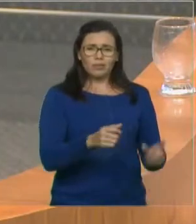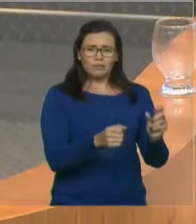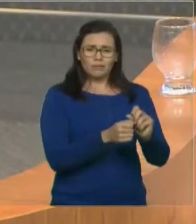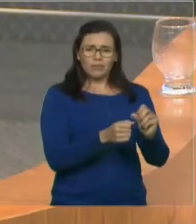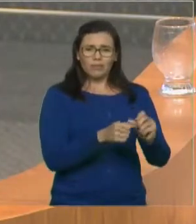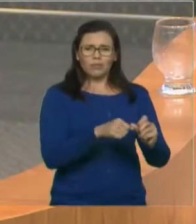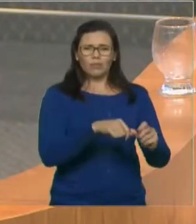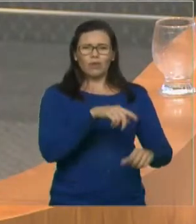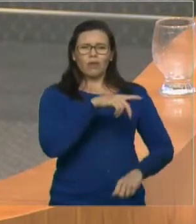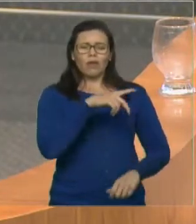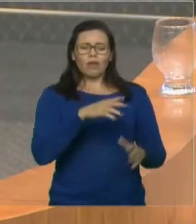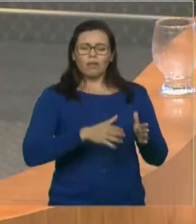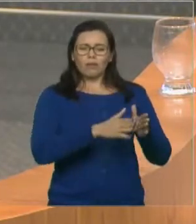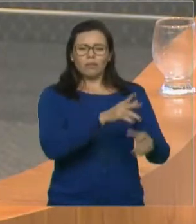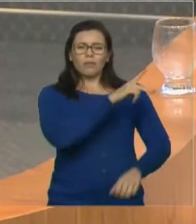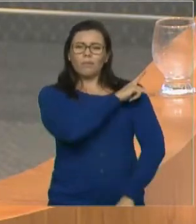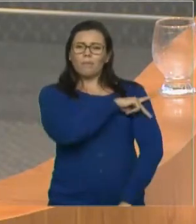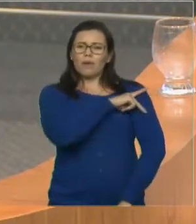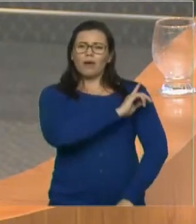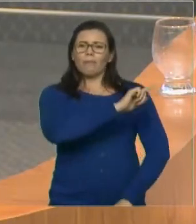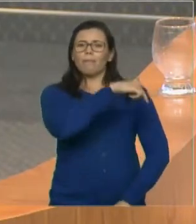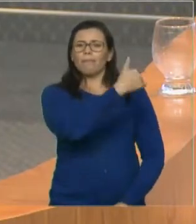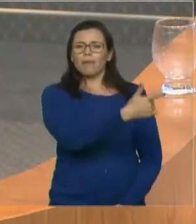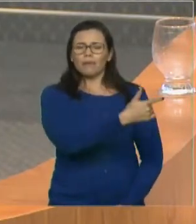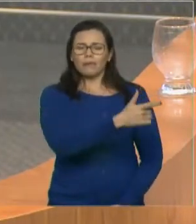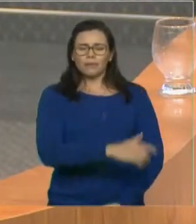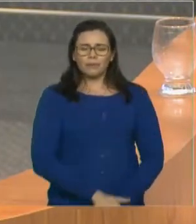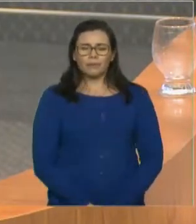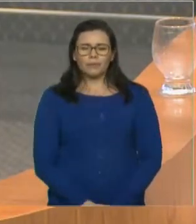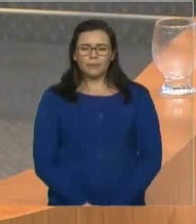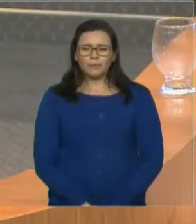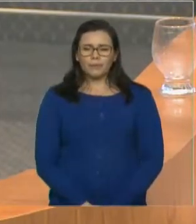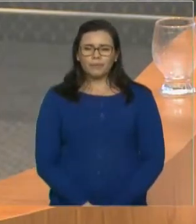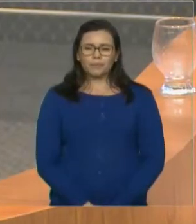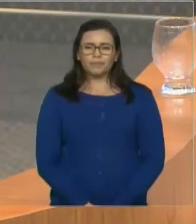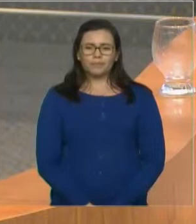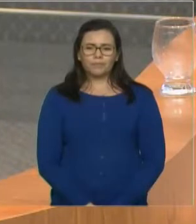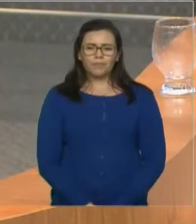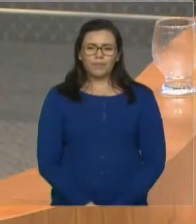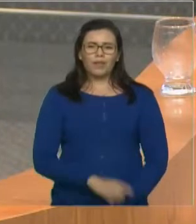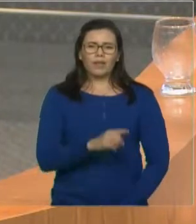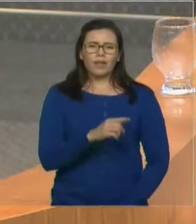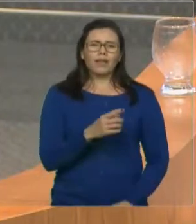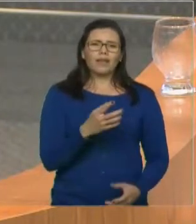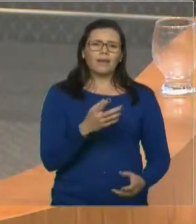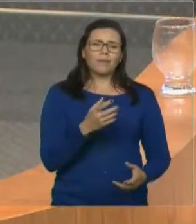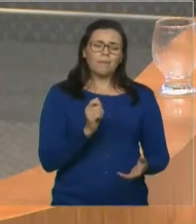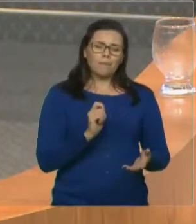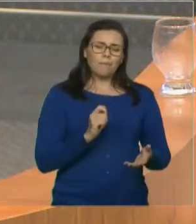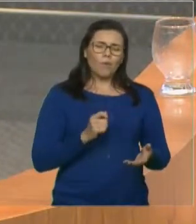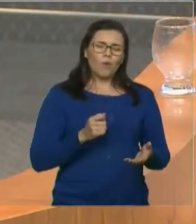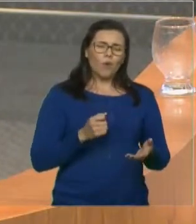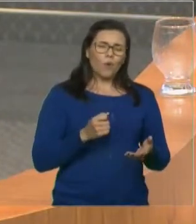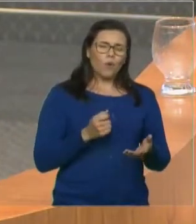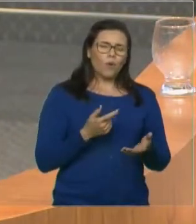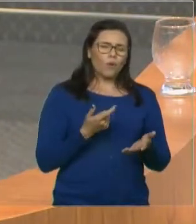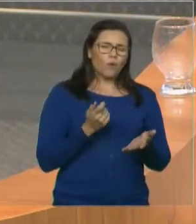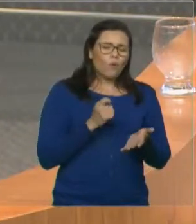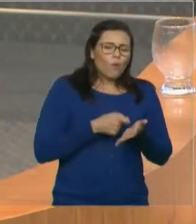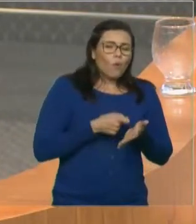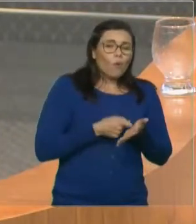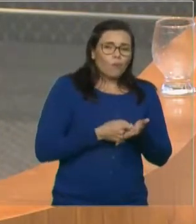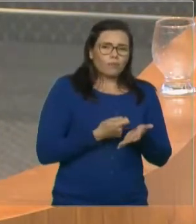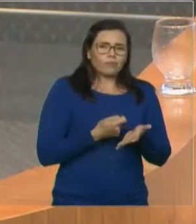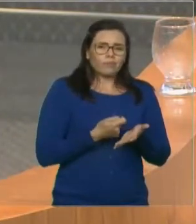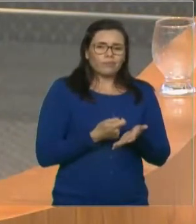em estradas de outros estados, para fazer como fonte de renda. Pegava ali a pissarra com a pazinha, um carro de